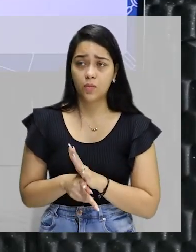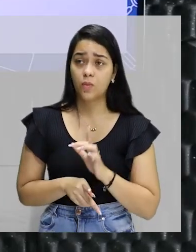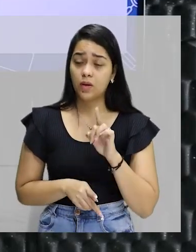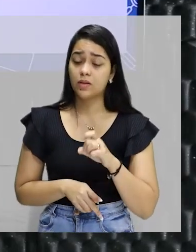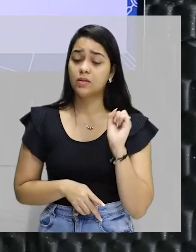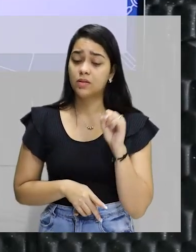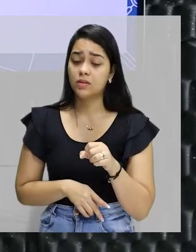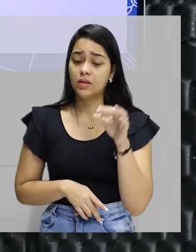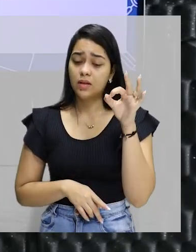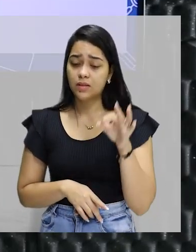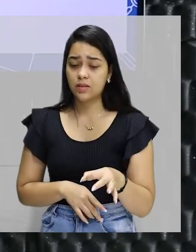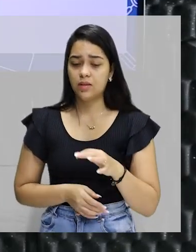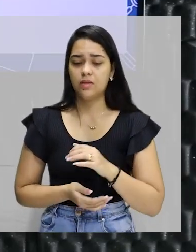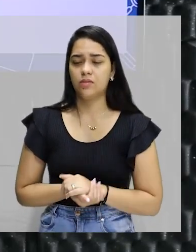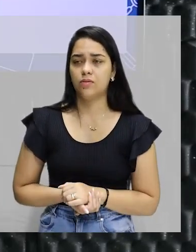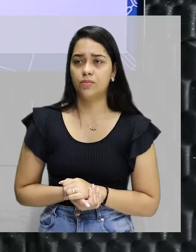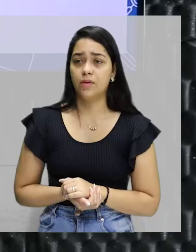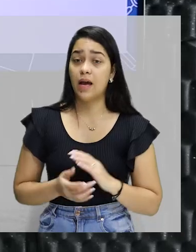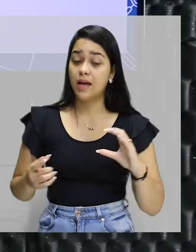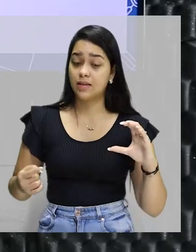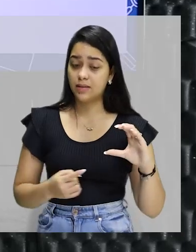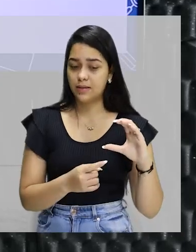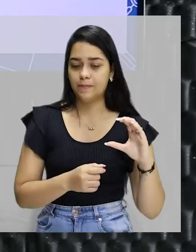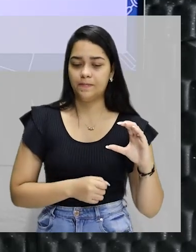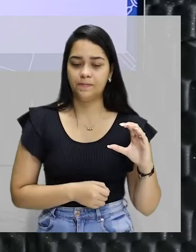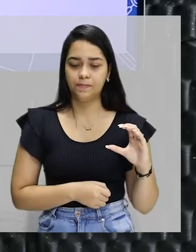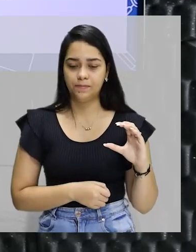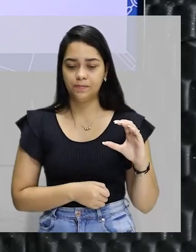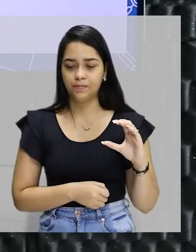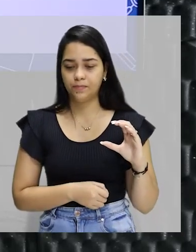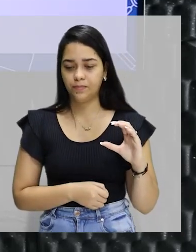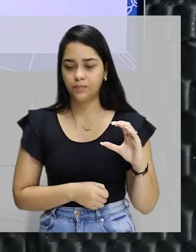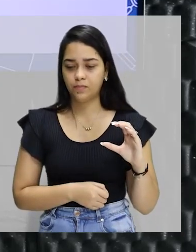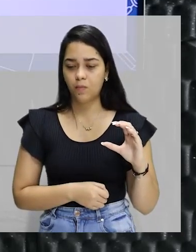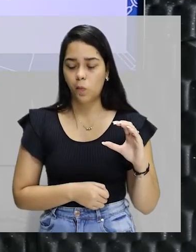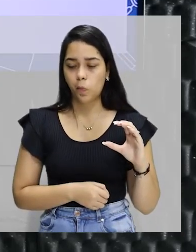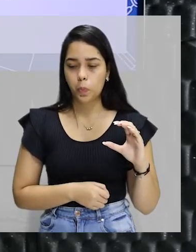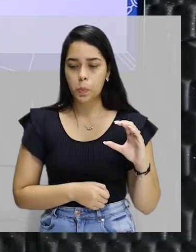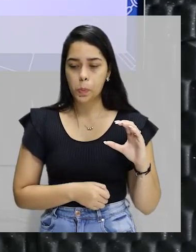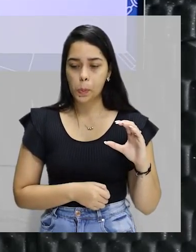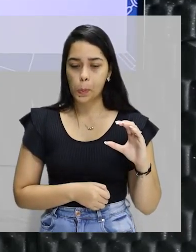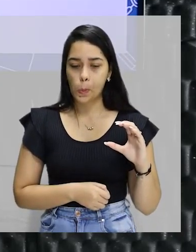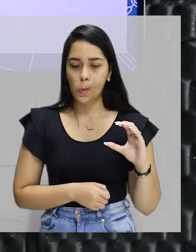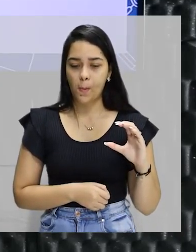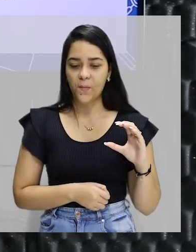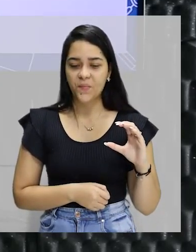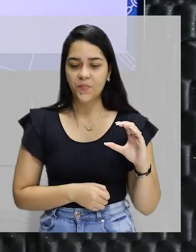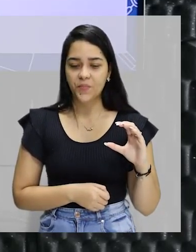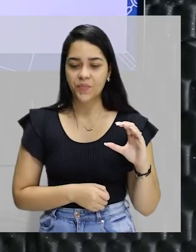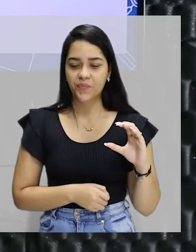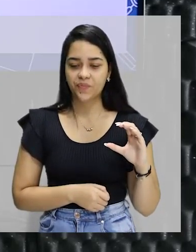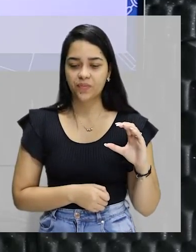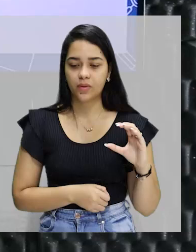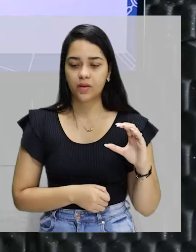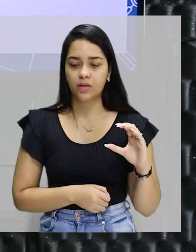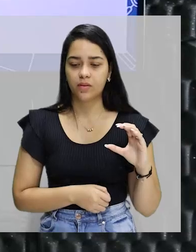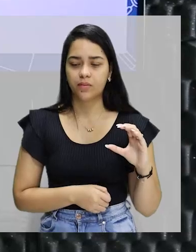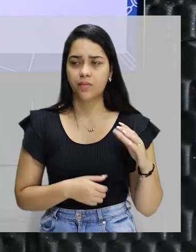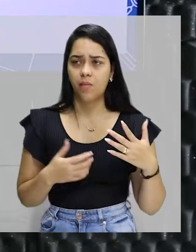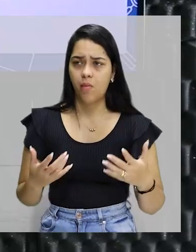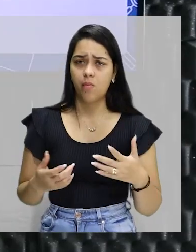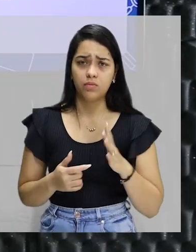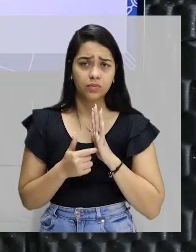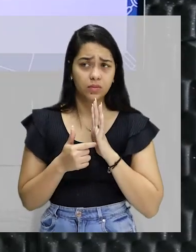é correto. Bom, letra C. Os raios gama e os nêutrons não apresentam efeitos graves. Parou?